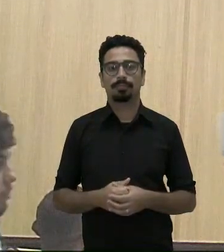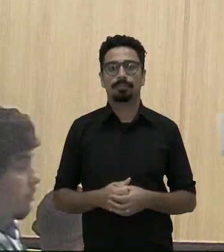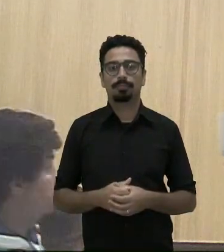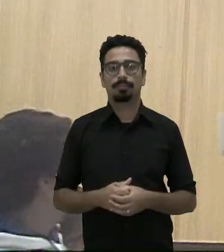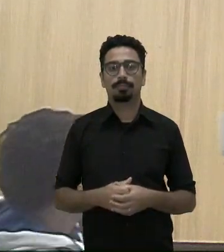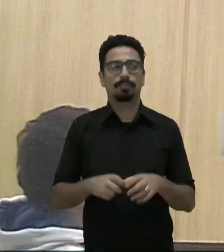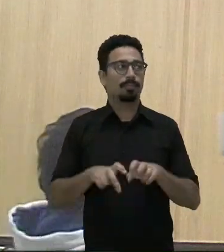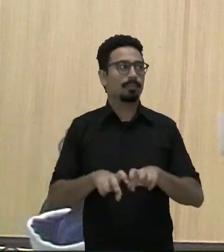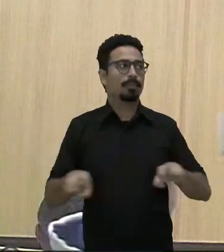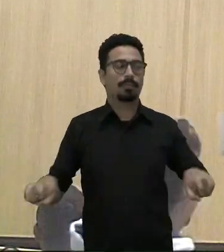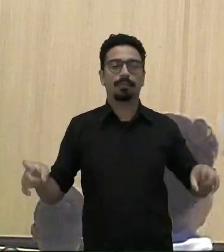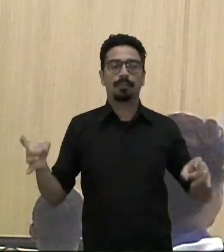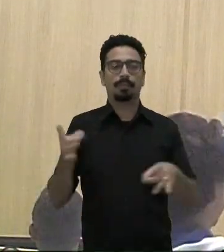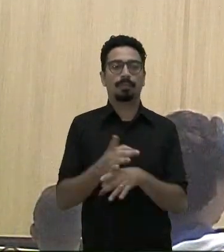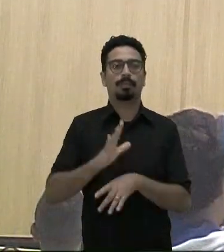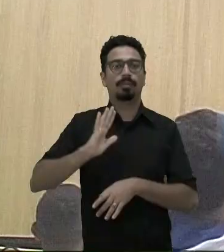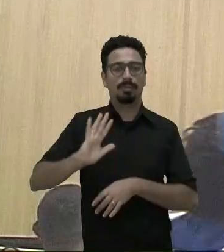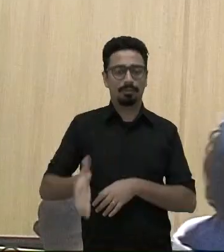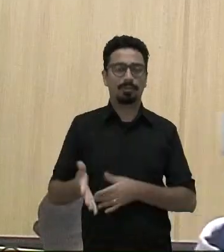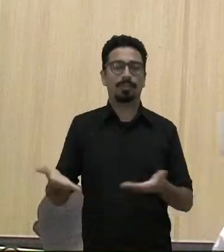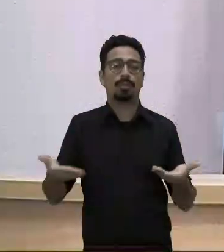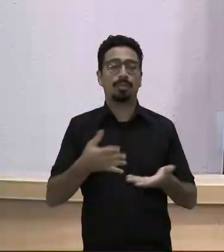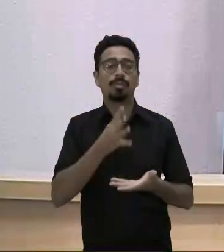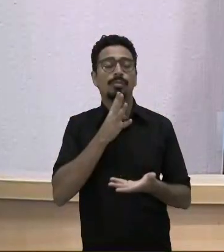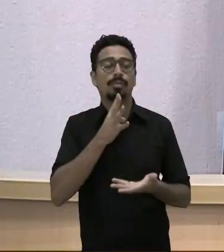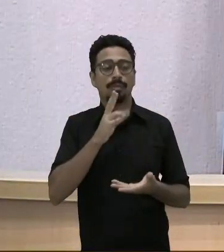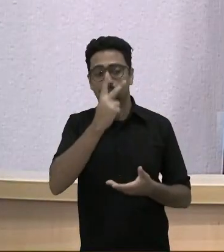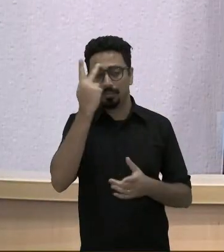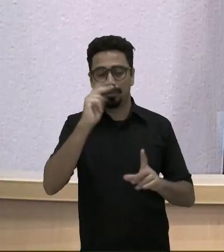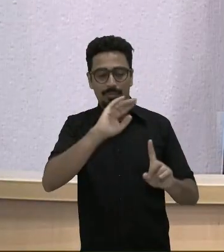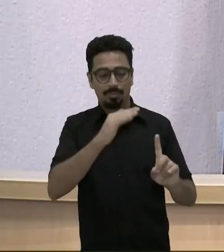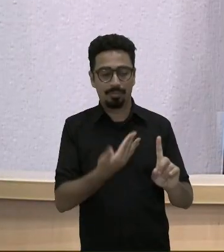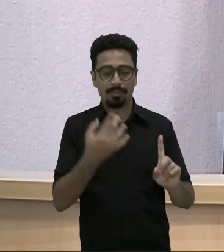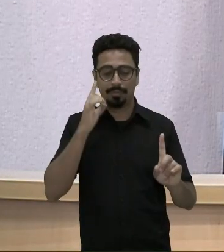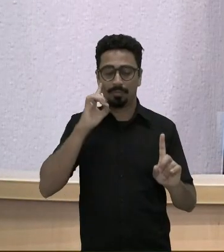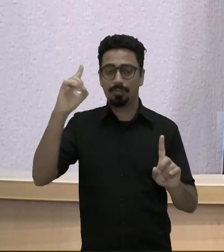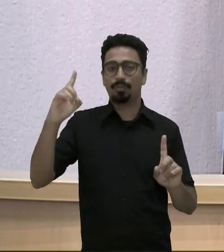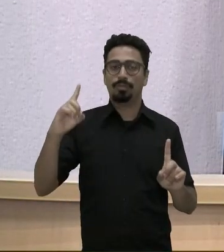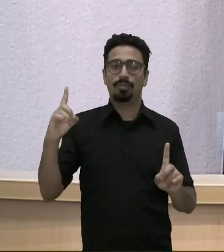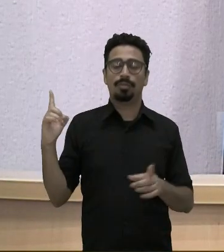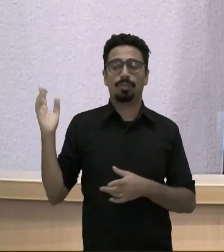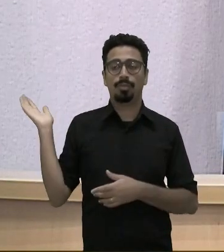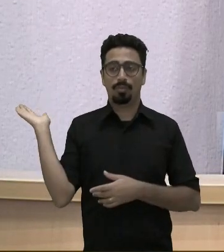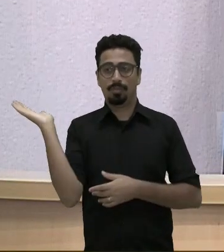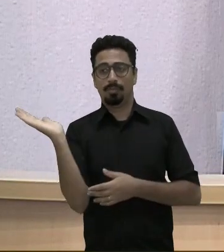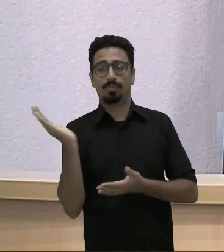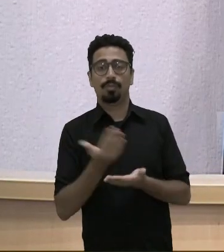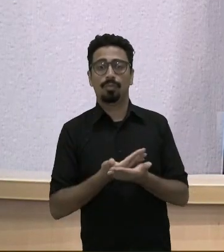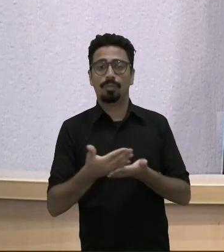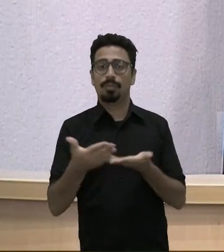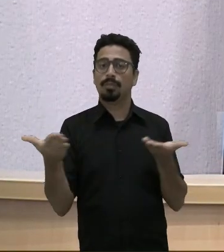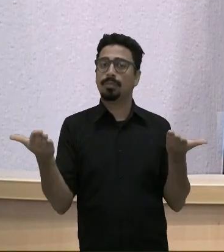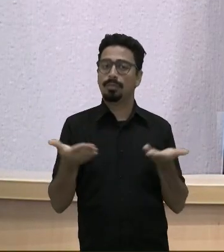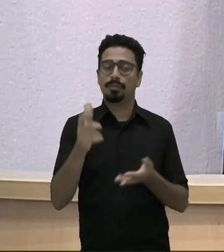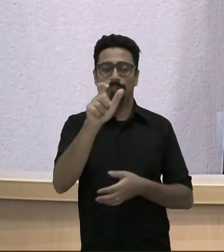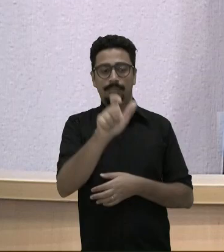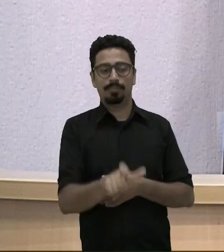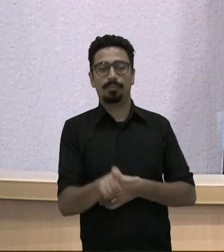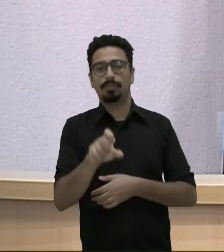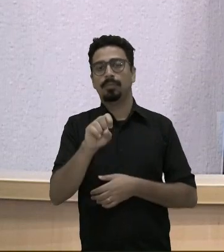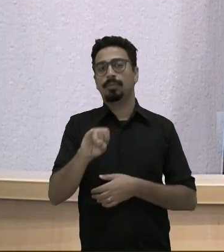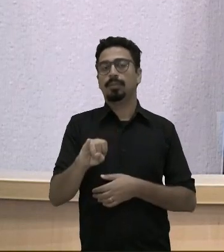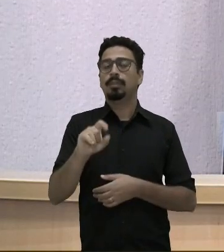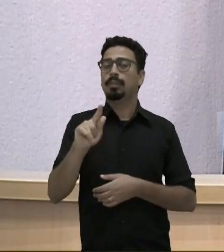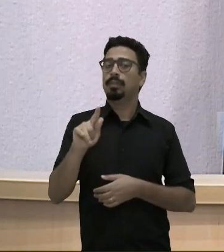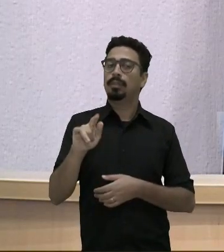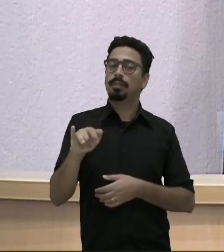Composta a mesa, nós vamos conhecer neste momento os homenageados pelo Dia do Garçom. A começar pelo garçom Ilgner